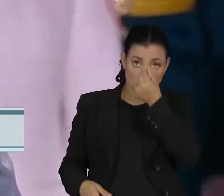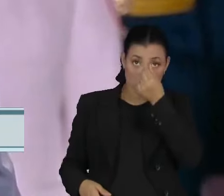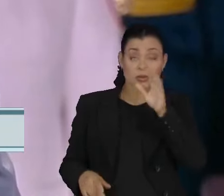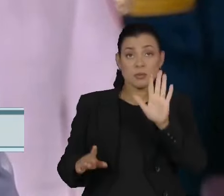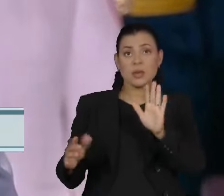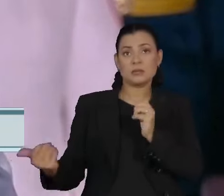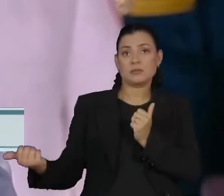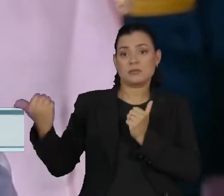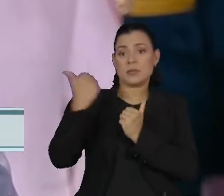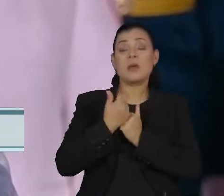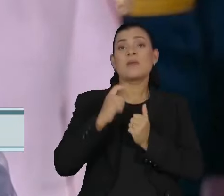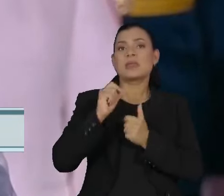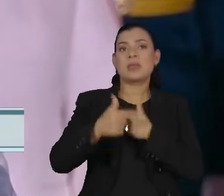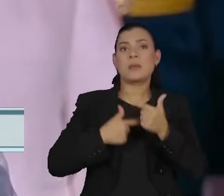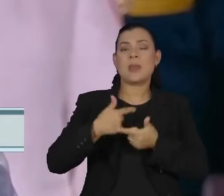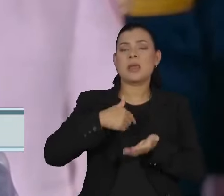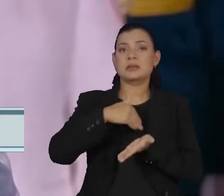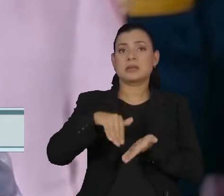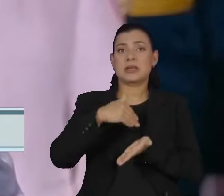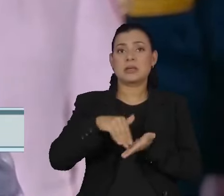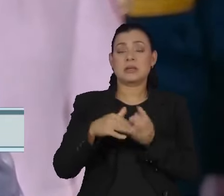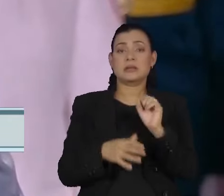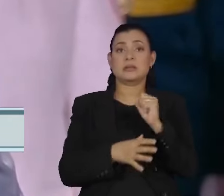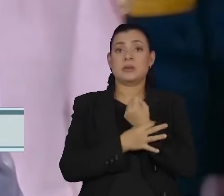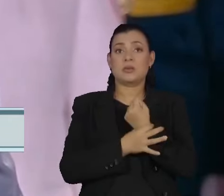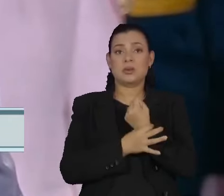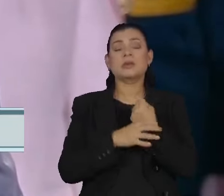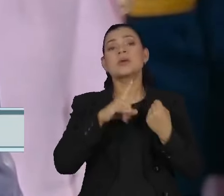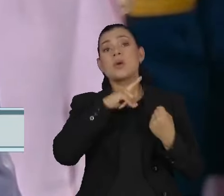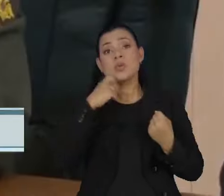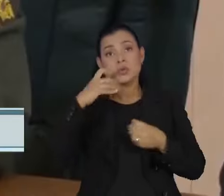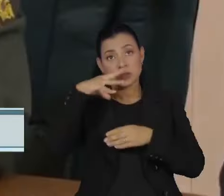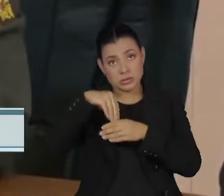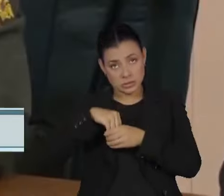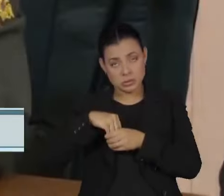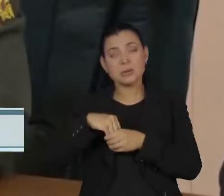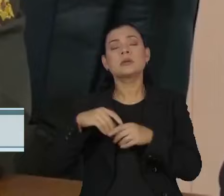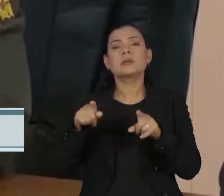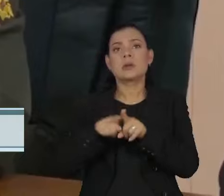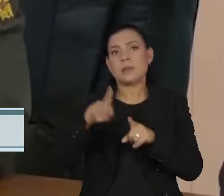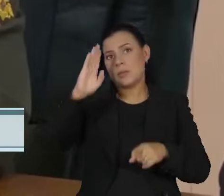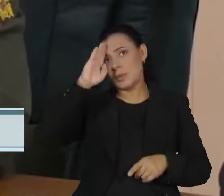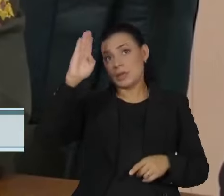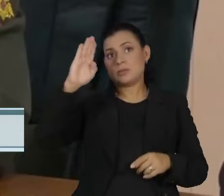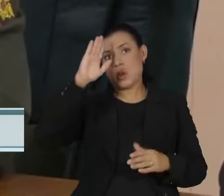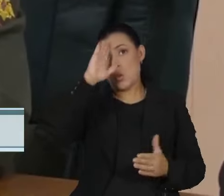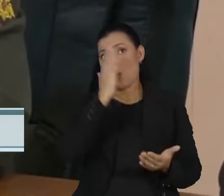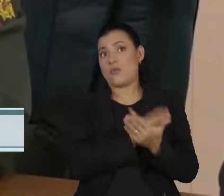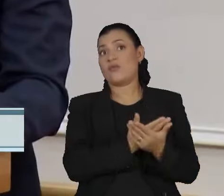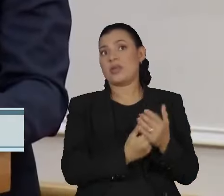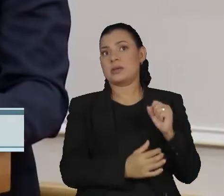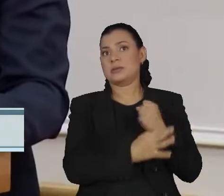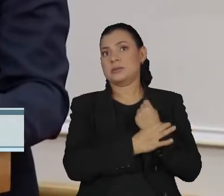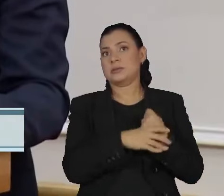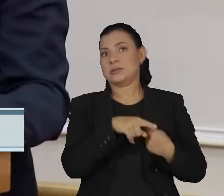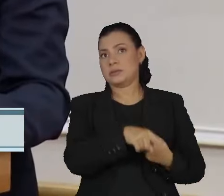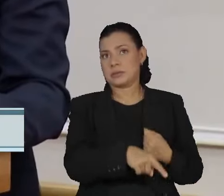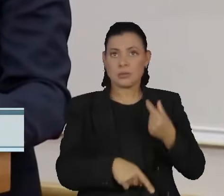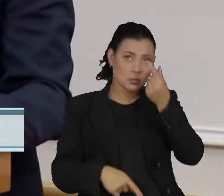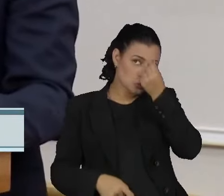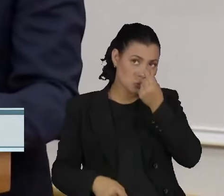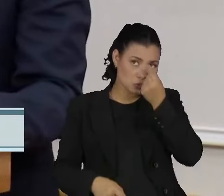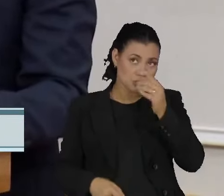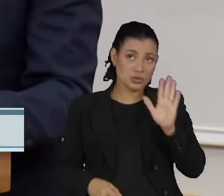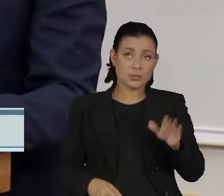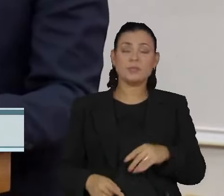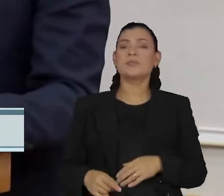assumir o cargo de secretário do Conselho de Segurança da Rússia, posto da mais alta confiança de Putin. O